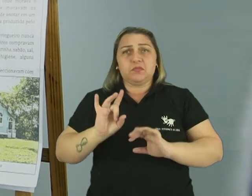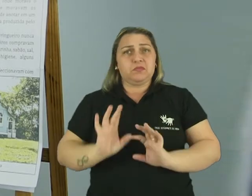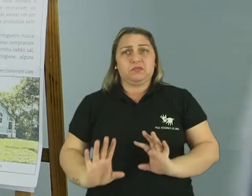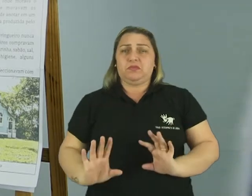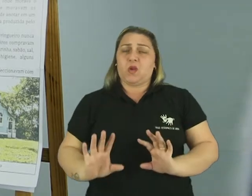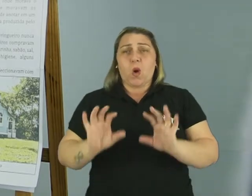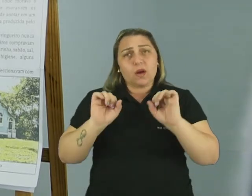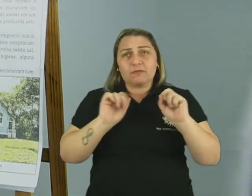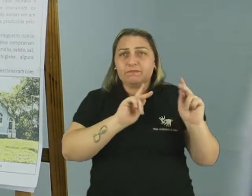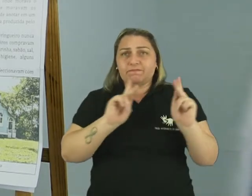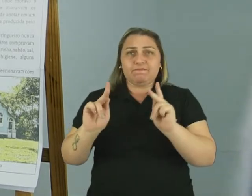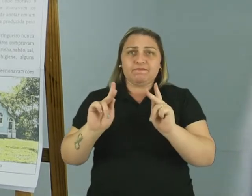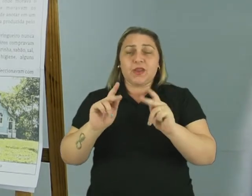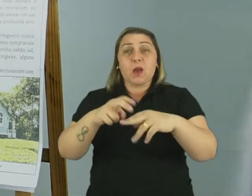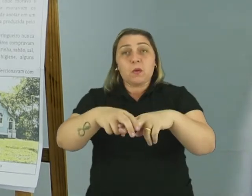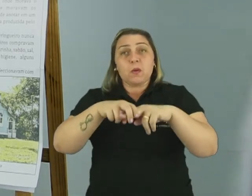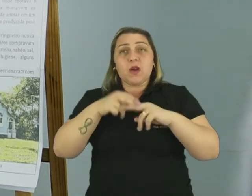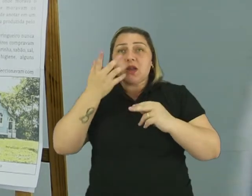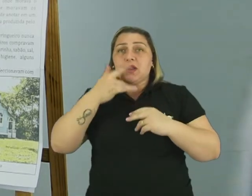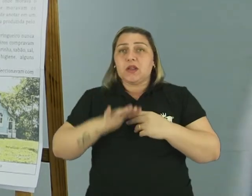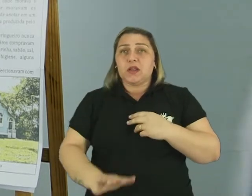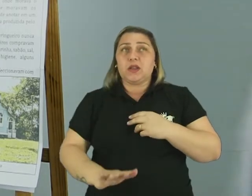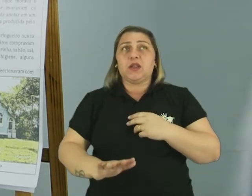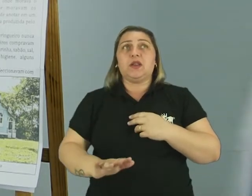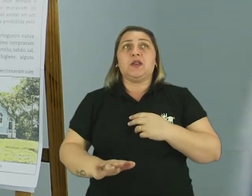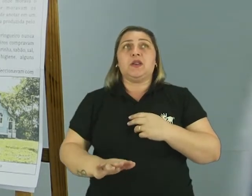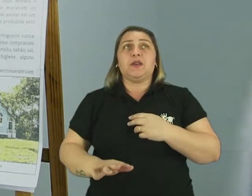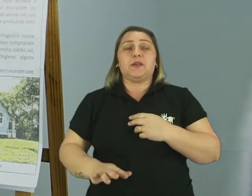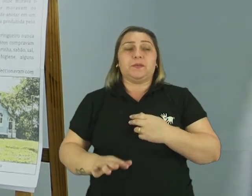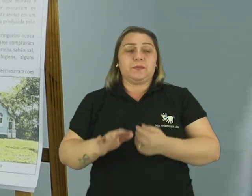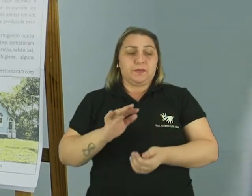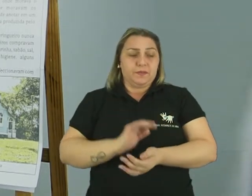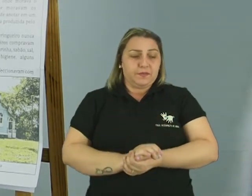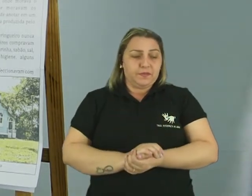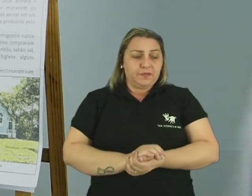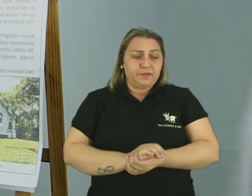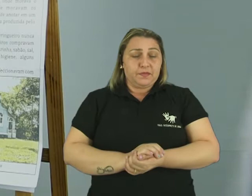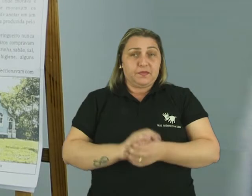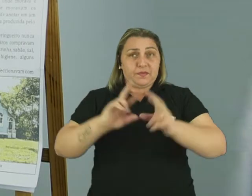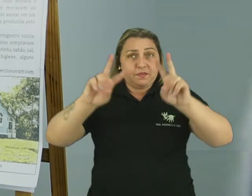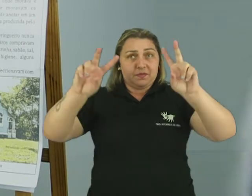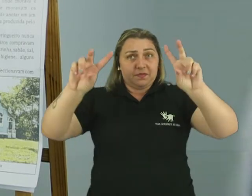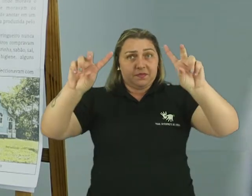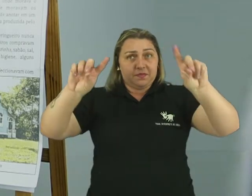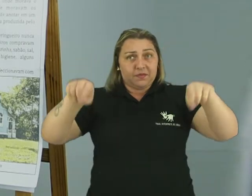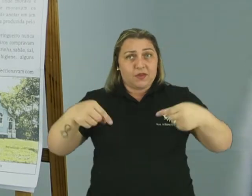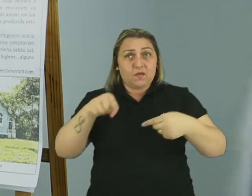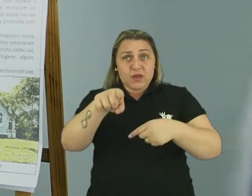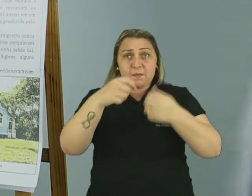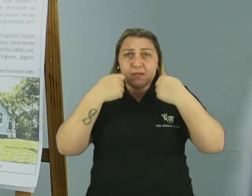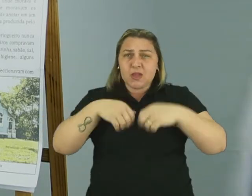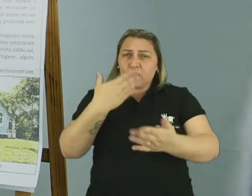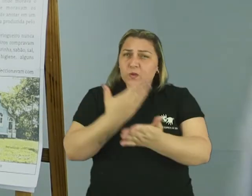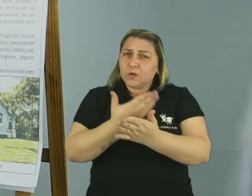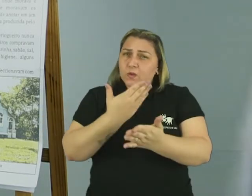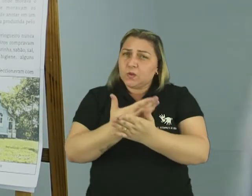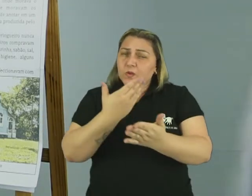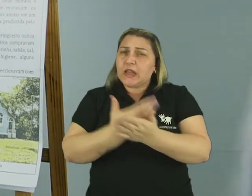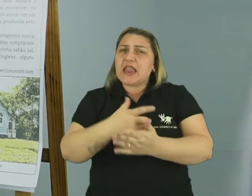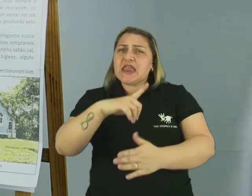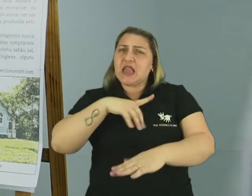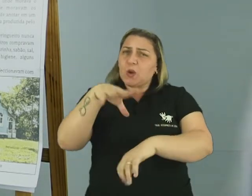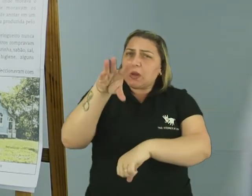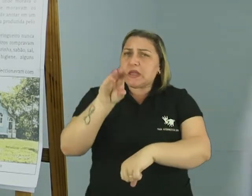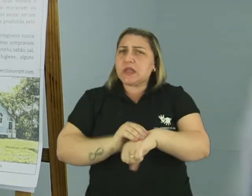mesmo, ok? Por isso, crianças, fazer um parênteses aqui, ó, você precisa estudar, você precisa